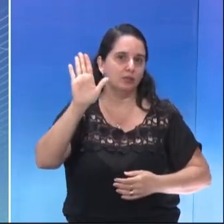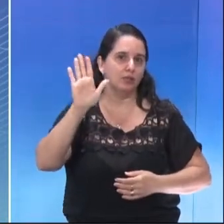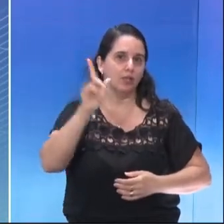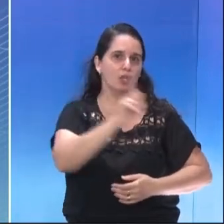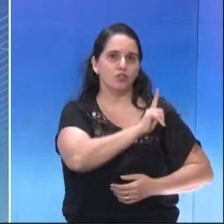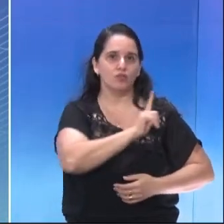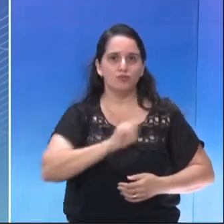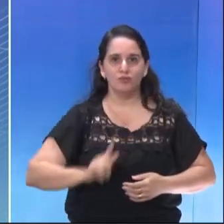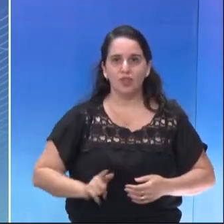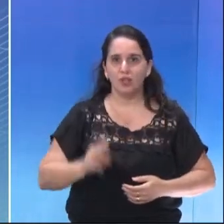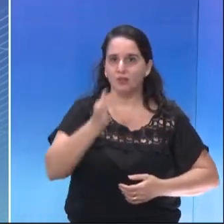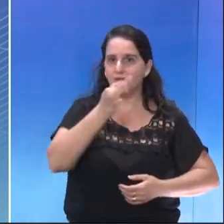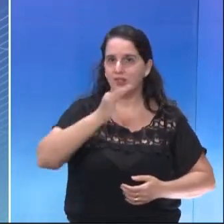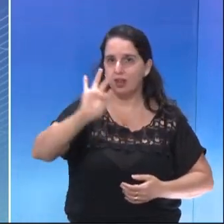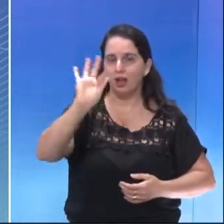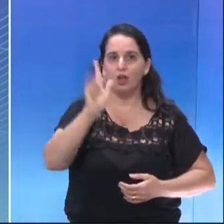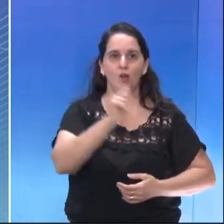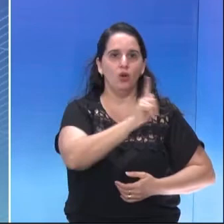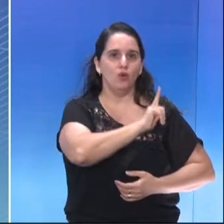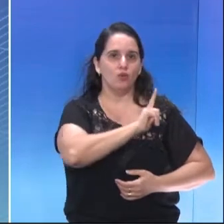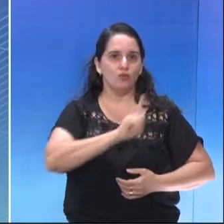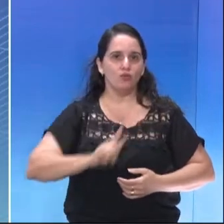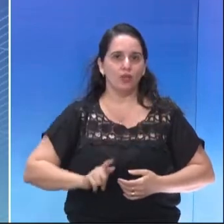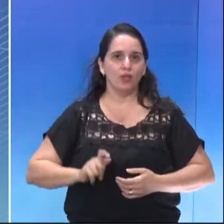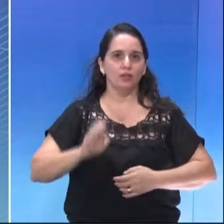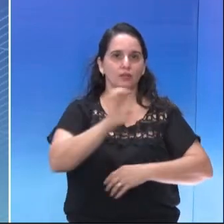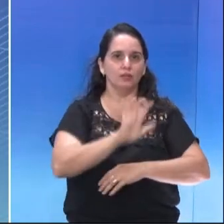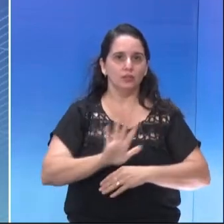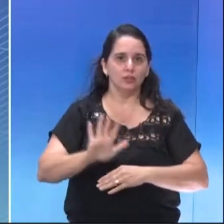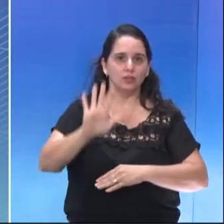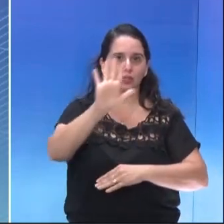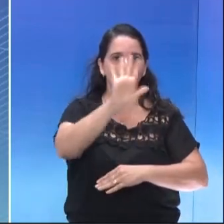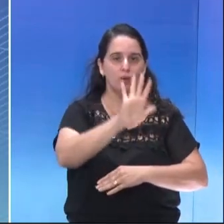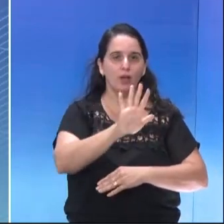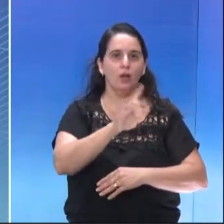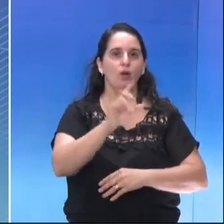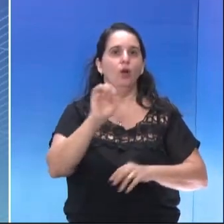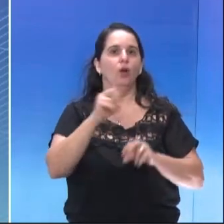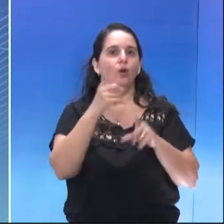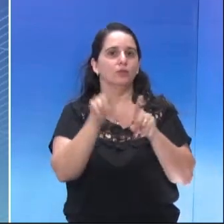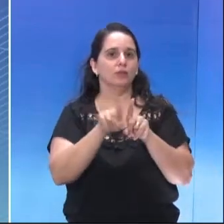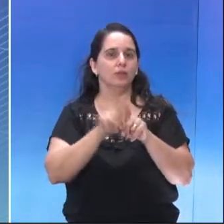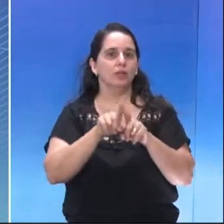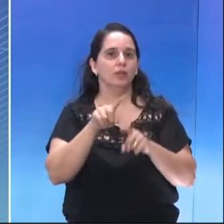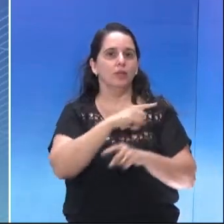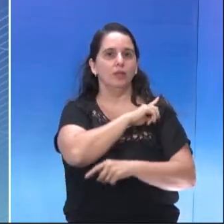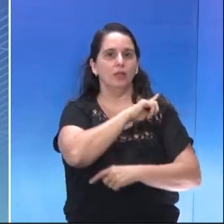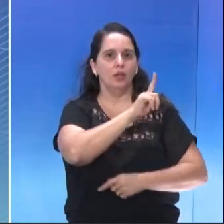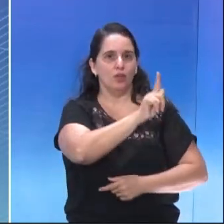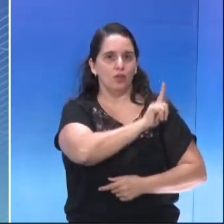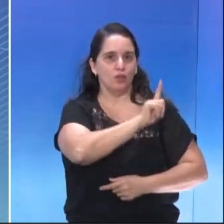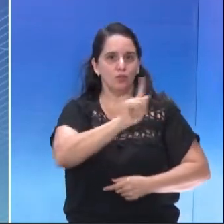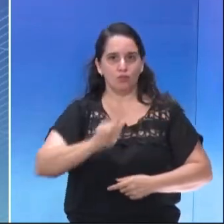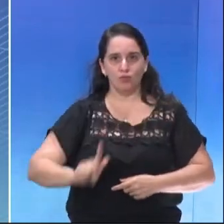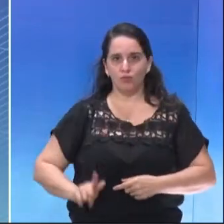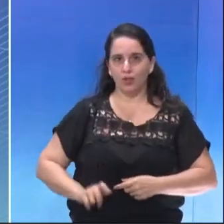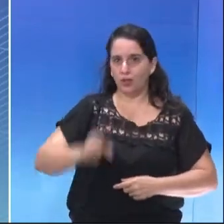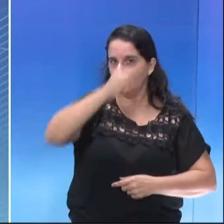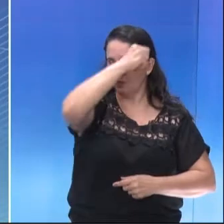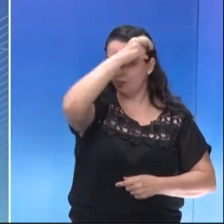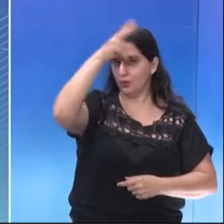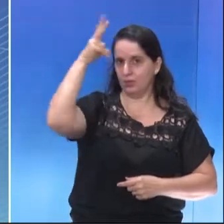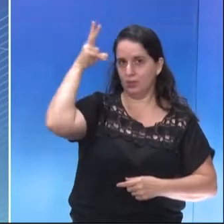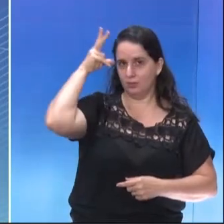federal, estadual ou municipal. Não esqueça que você é parte, que eu sou